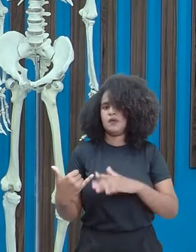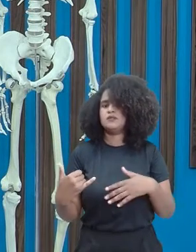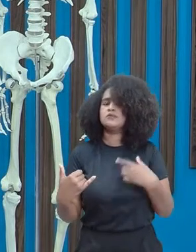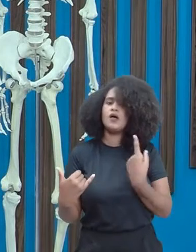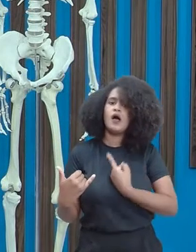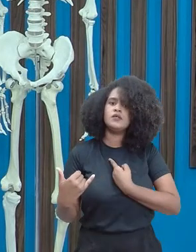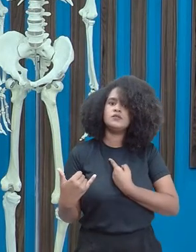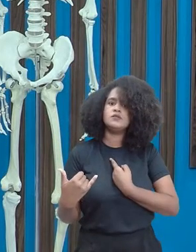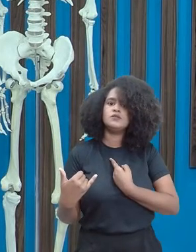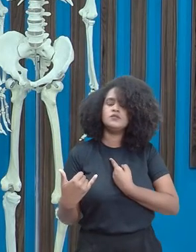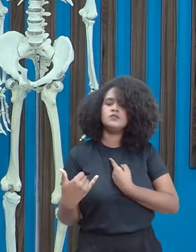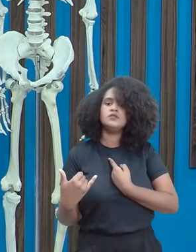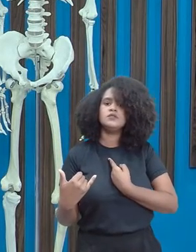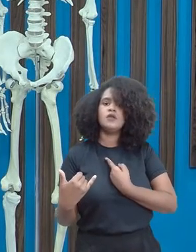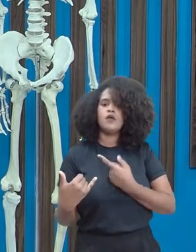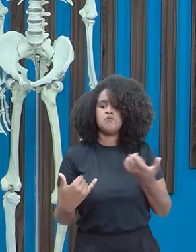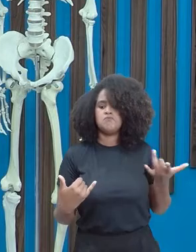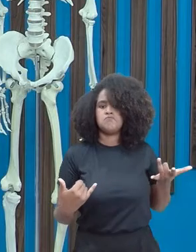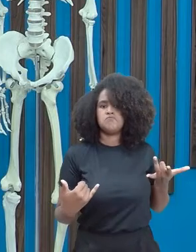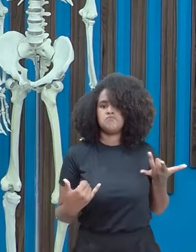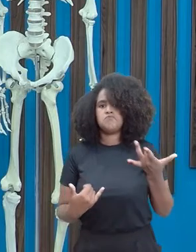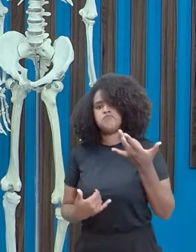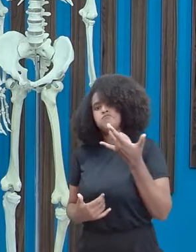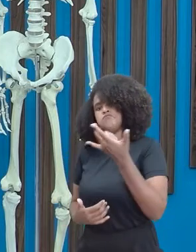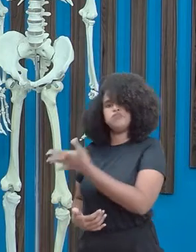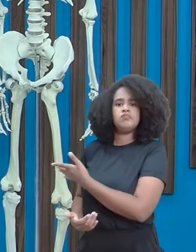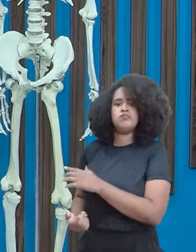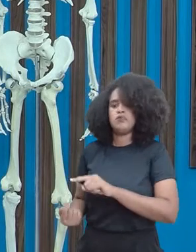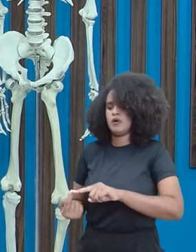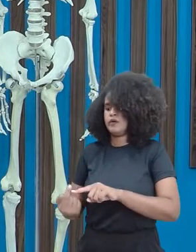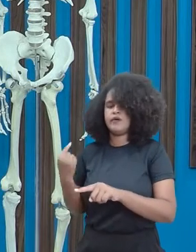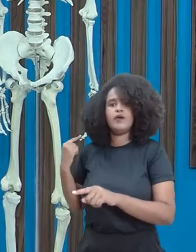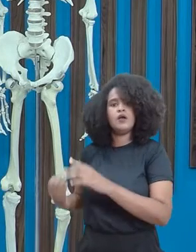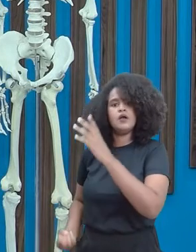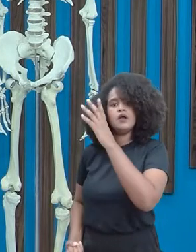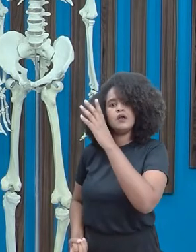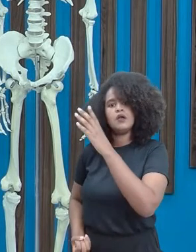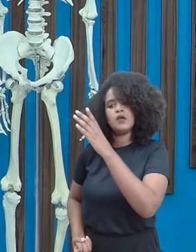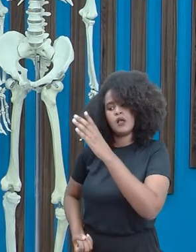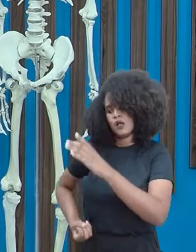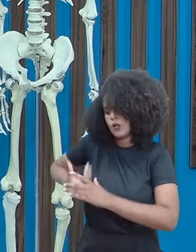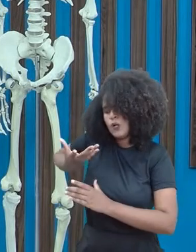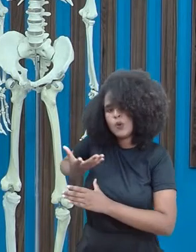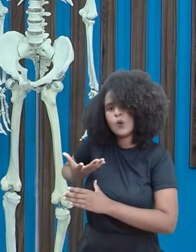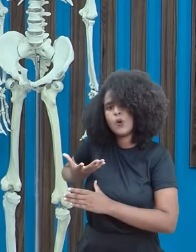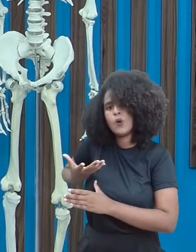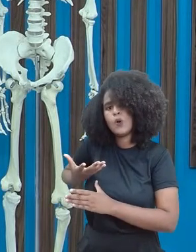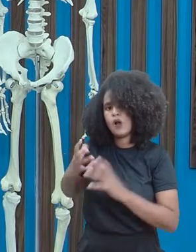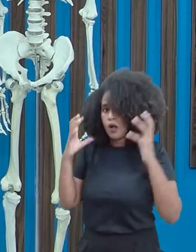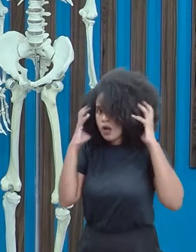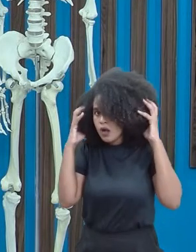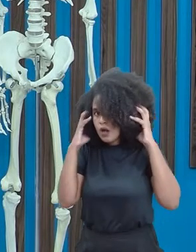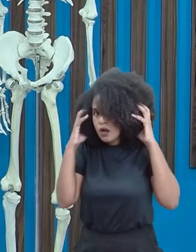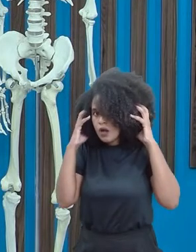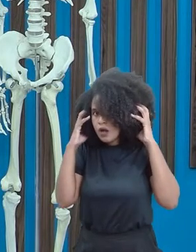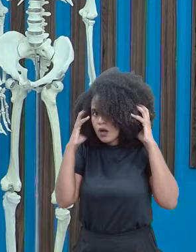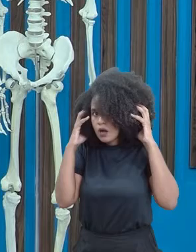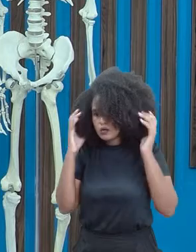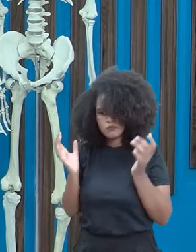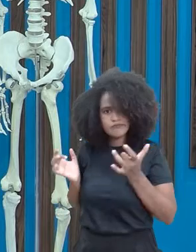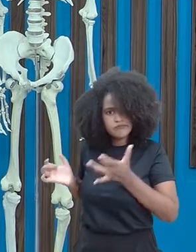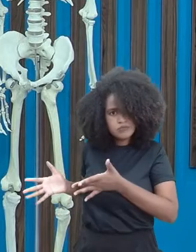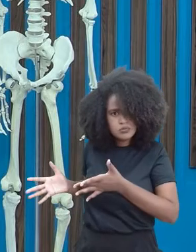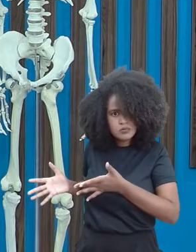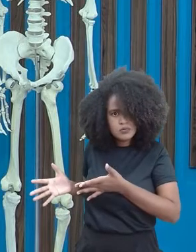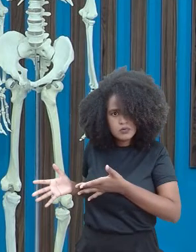descartar aquele que um dia, né, elaborou, construiu o rádio? A gente não